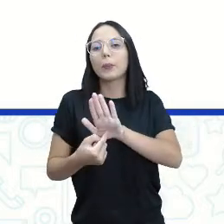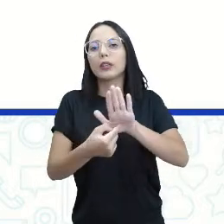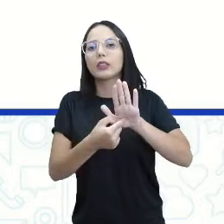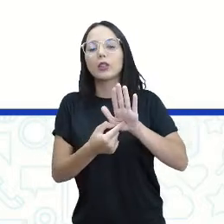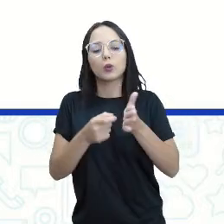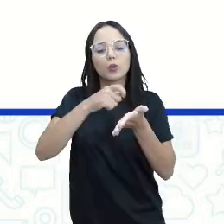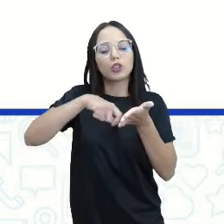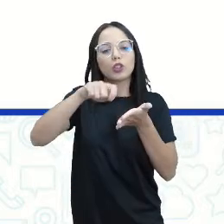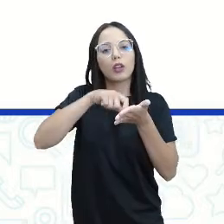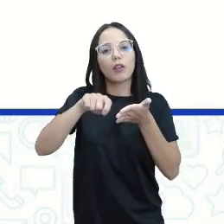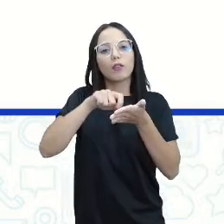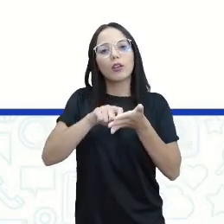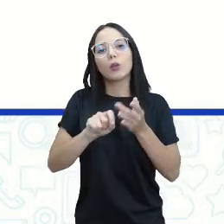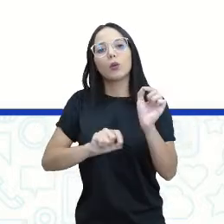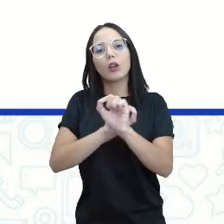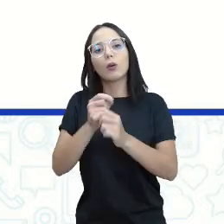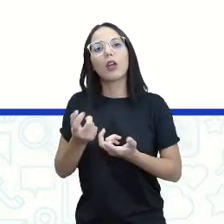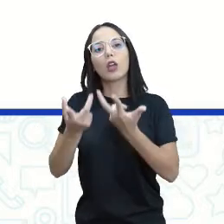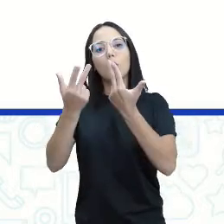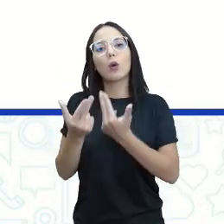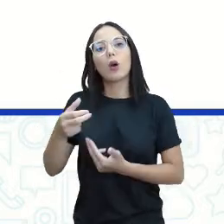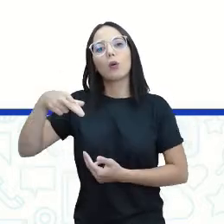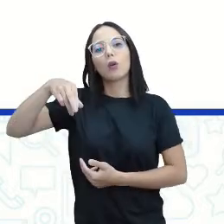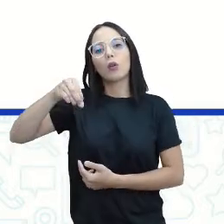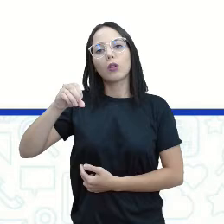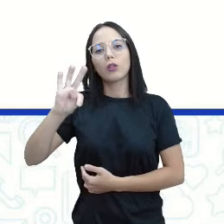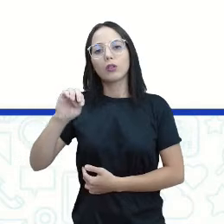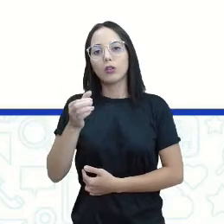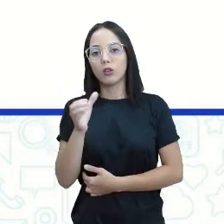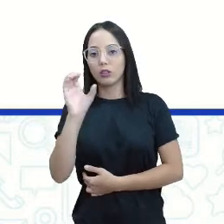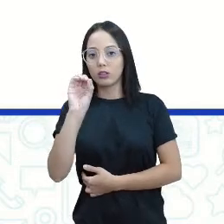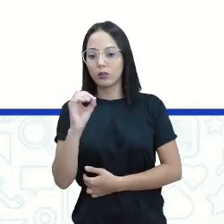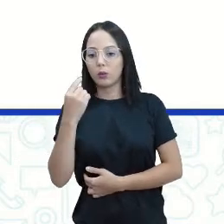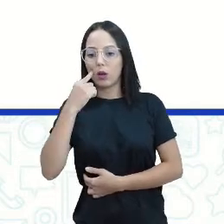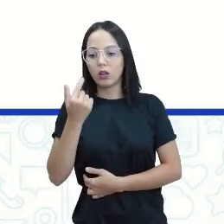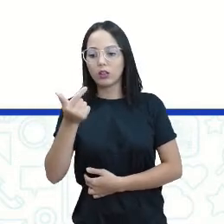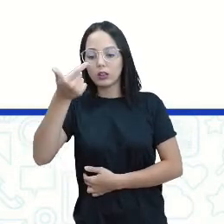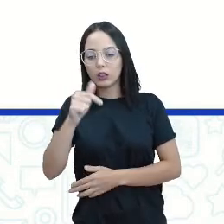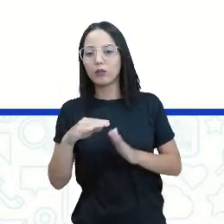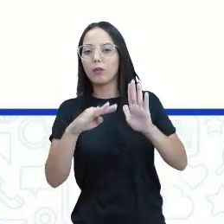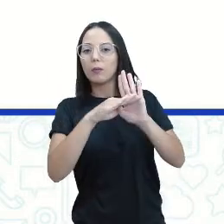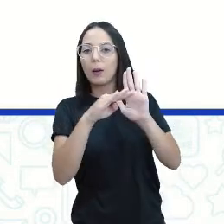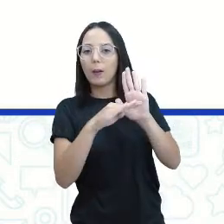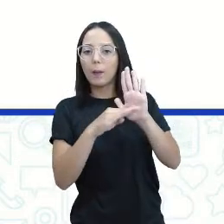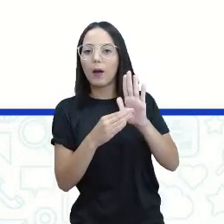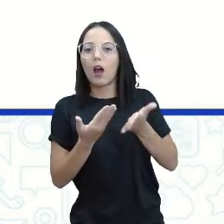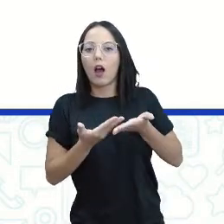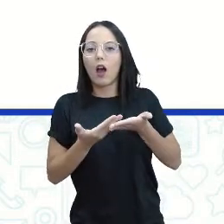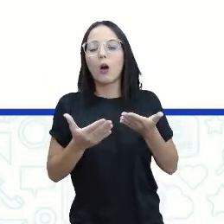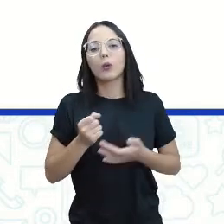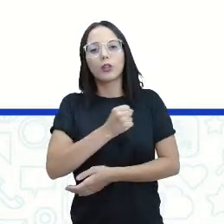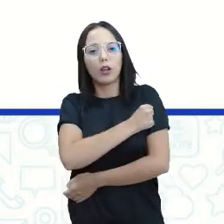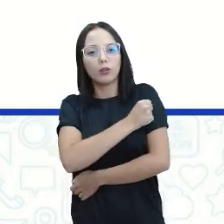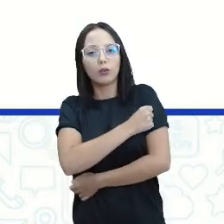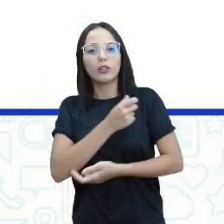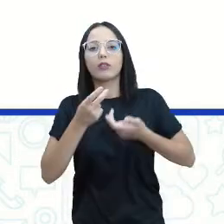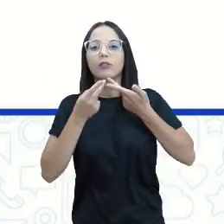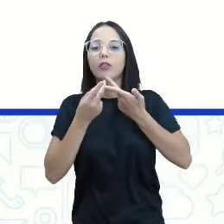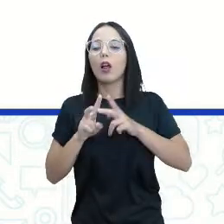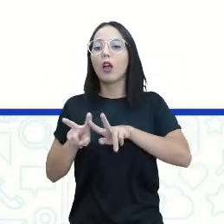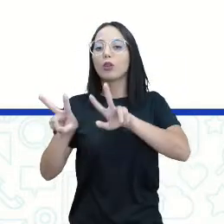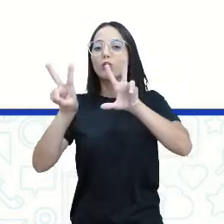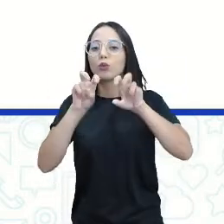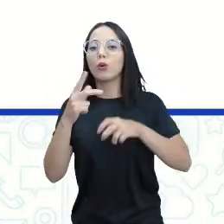está escrevendo como uma notação, tá certo? Mais uma vez, na playlist do 8º ano, a gente fala exclusivamente